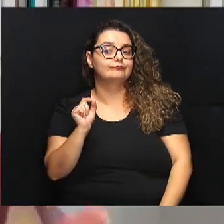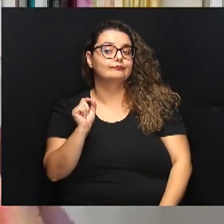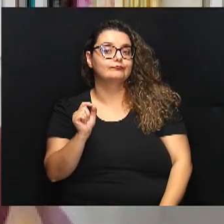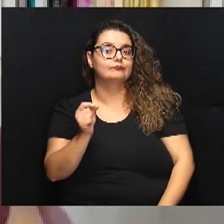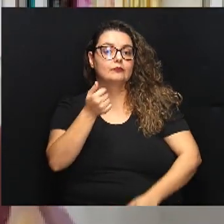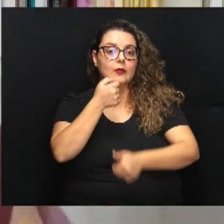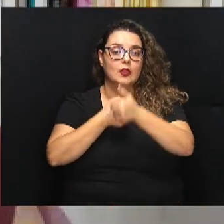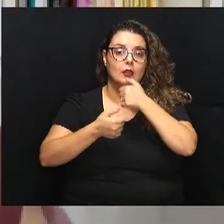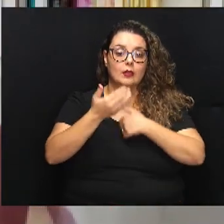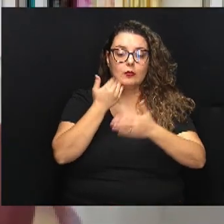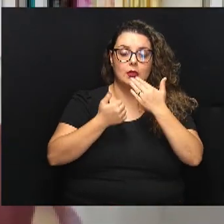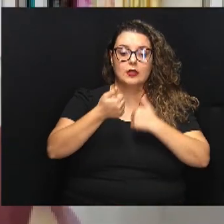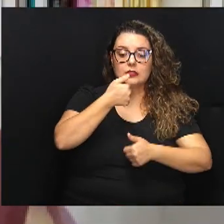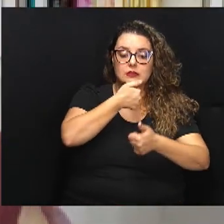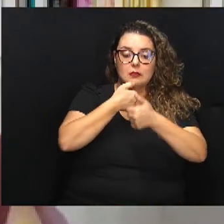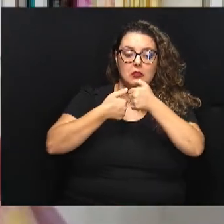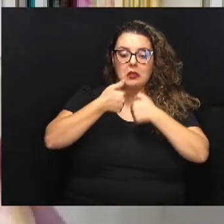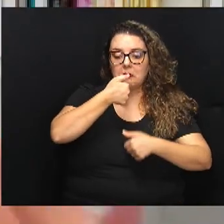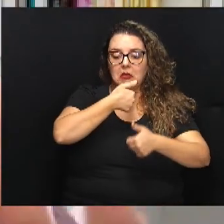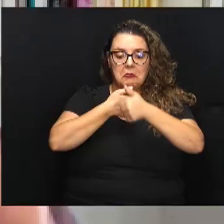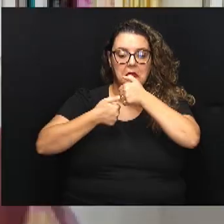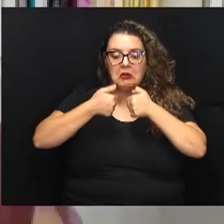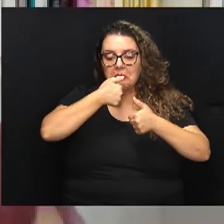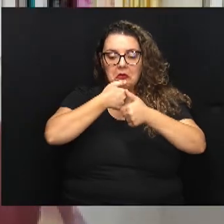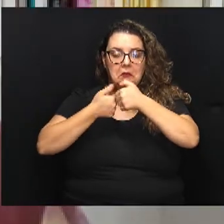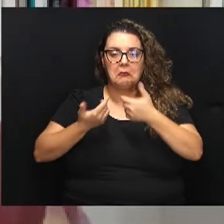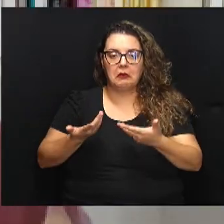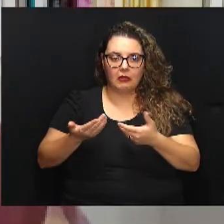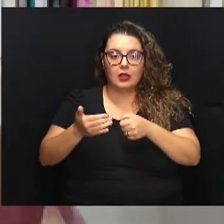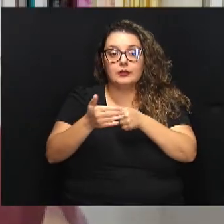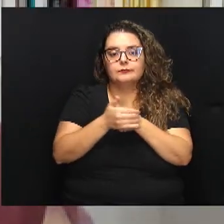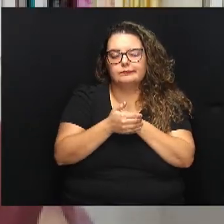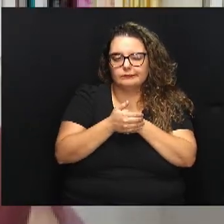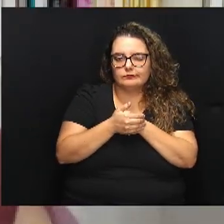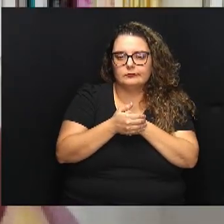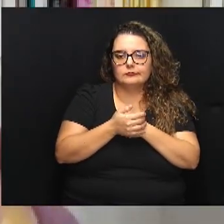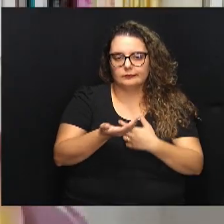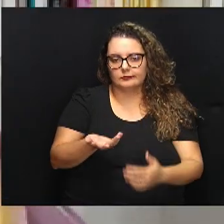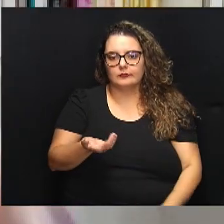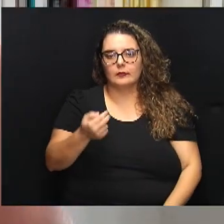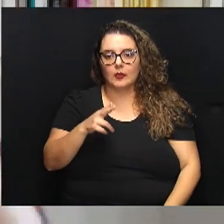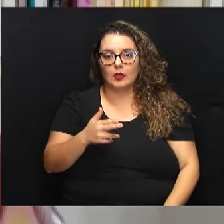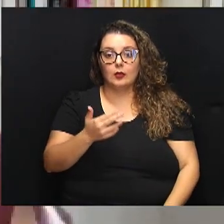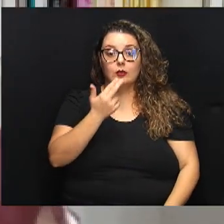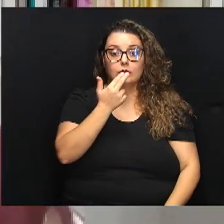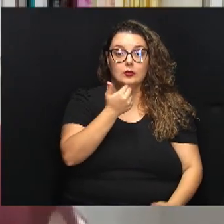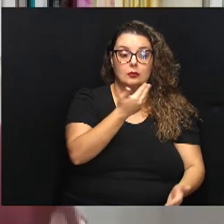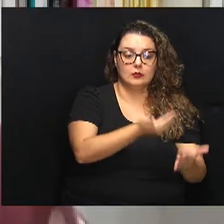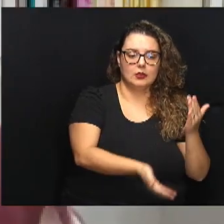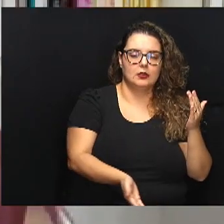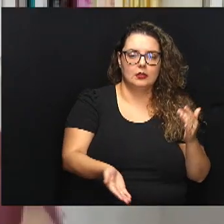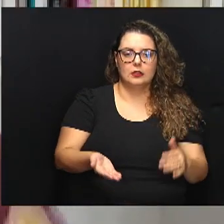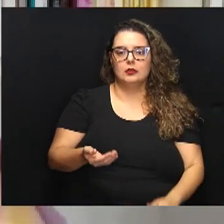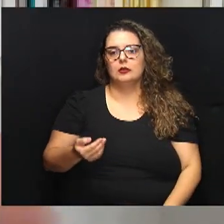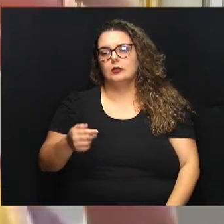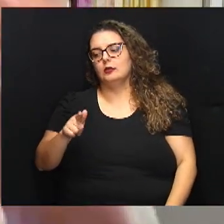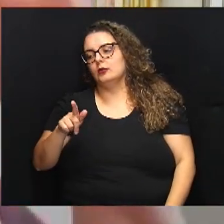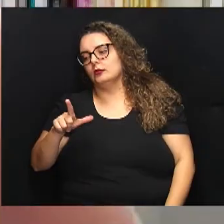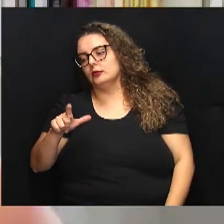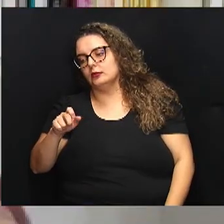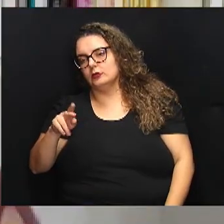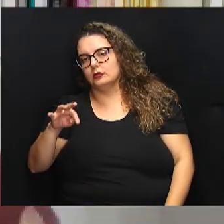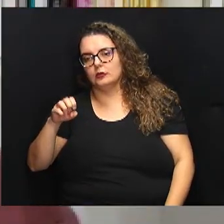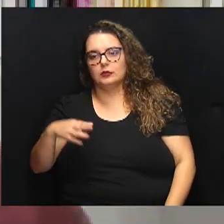dieta disfarçada, ou fazer essas dietas tirando nutriente, ou tirando glúten, ou